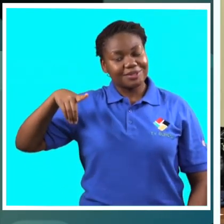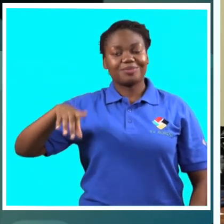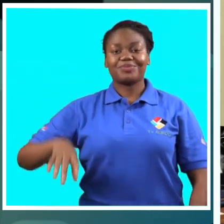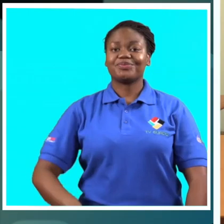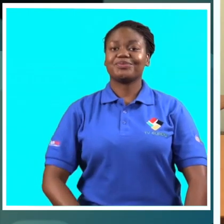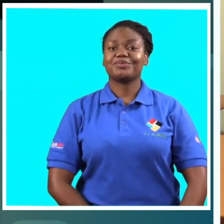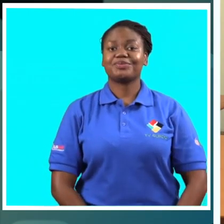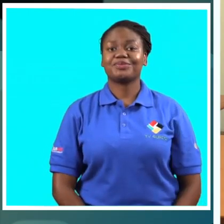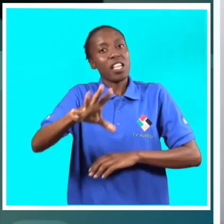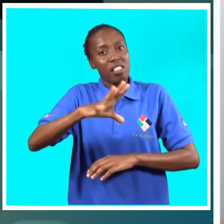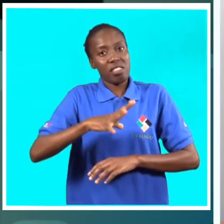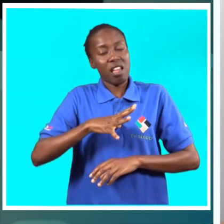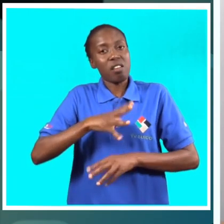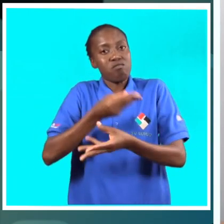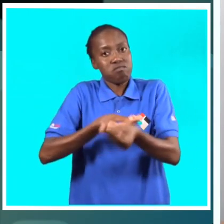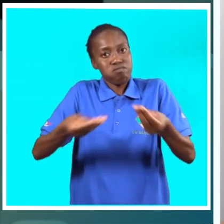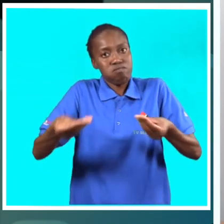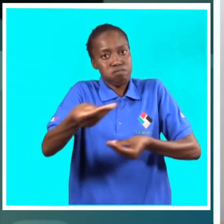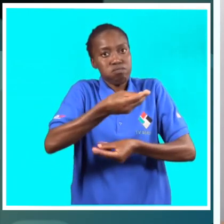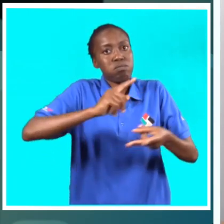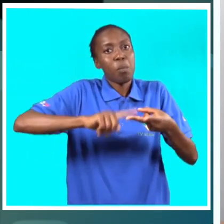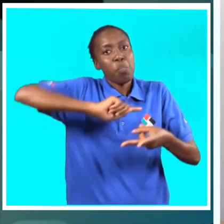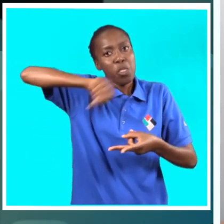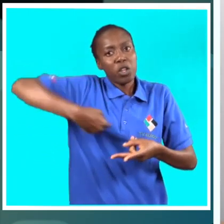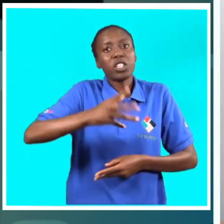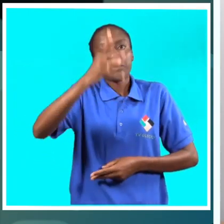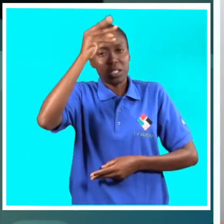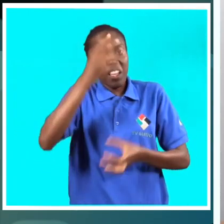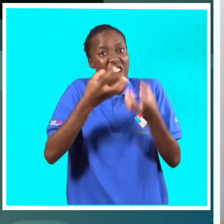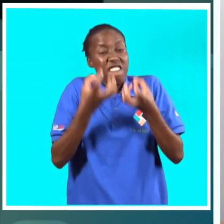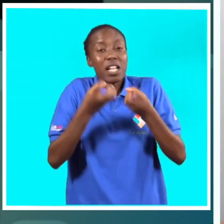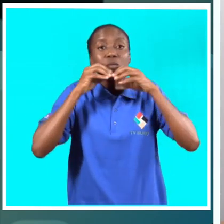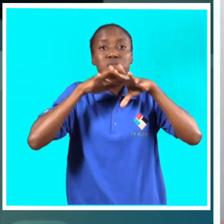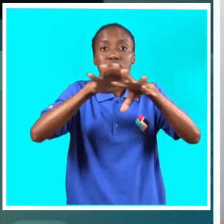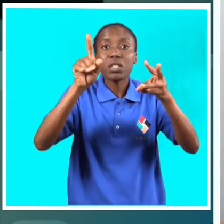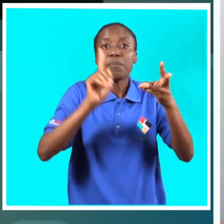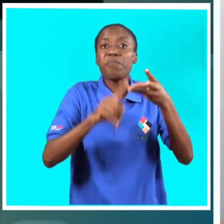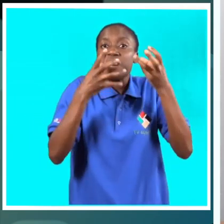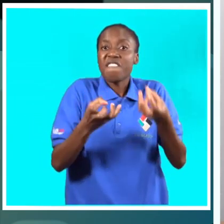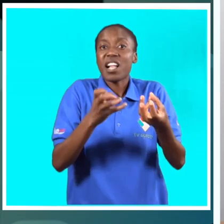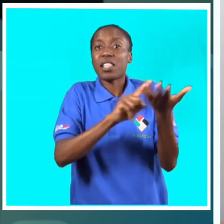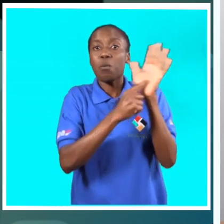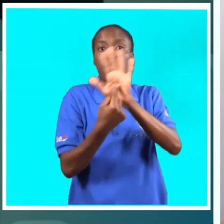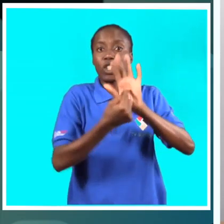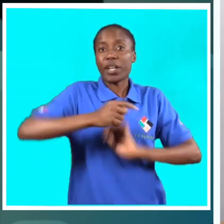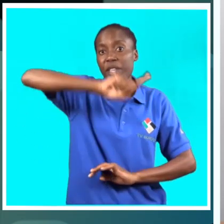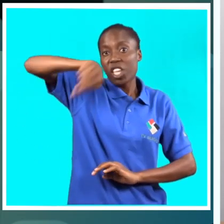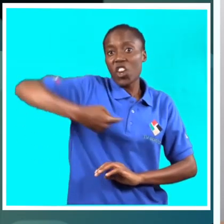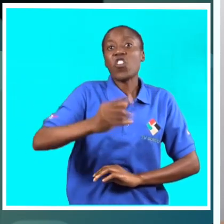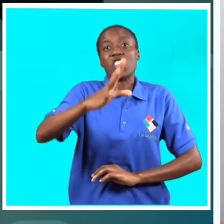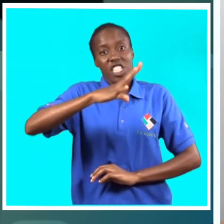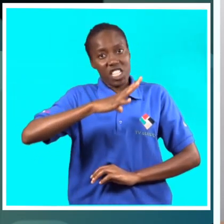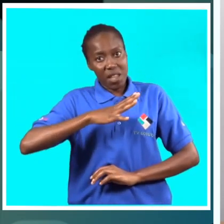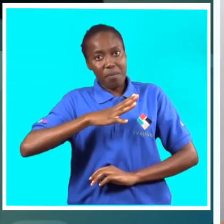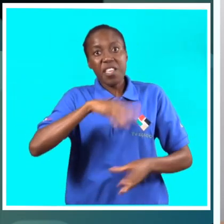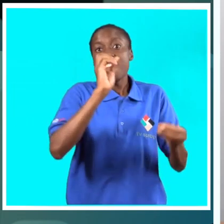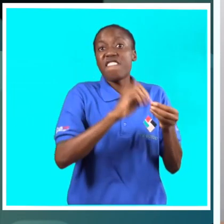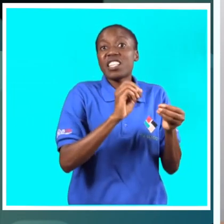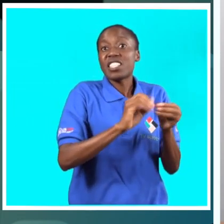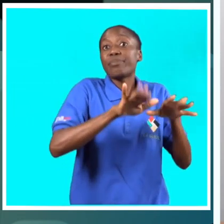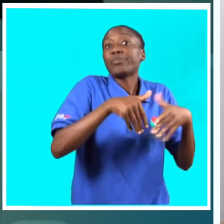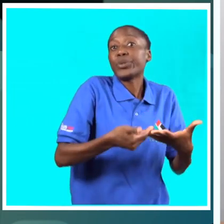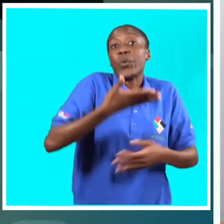particulares no mercado de trabalho. A diretora diz que a sua instituição pode não estar a divulgar devidamente